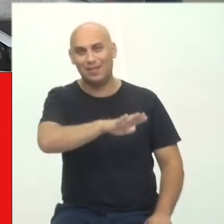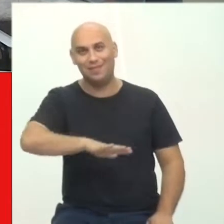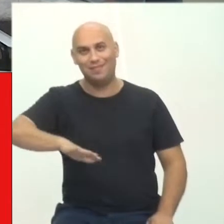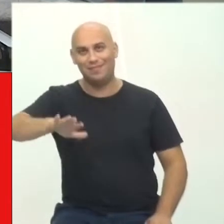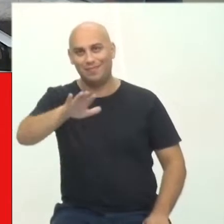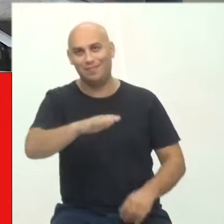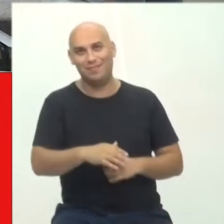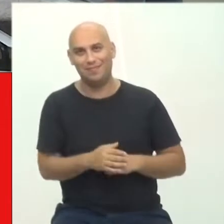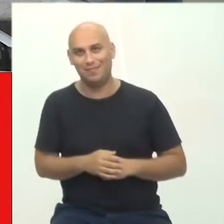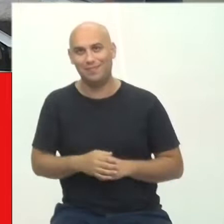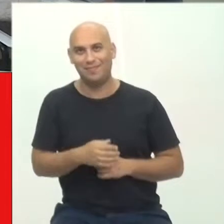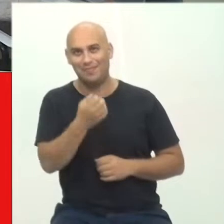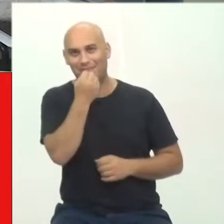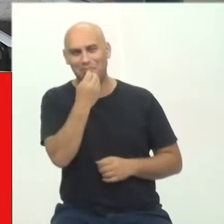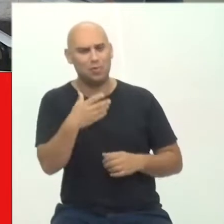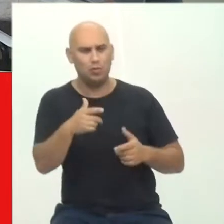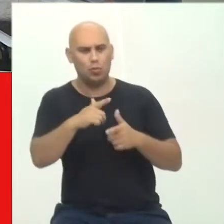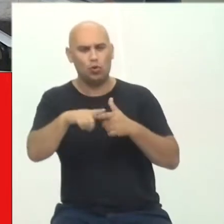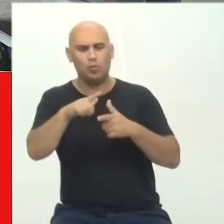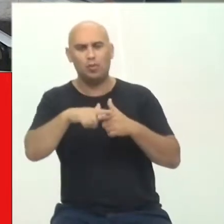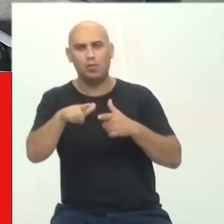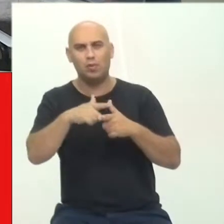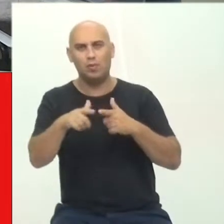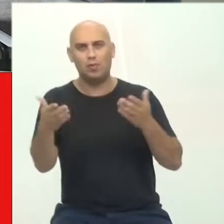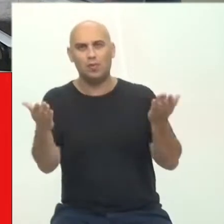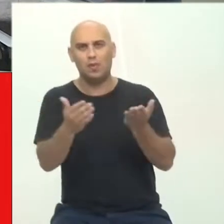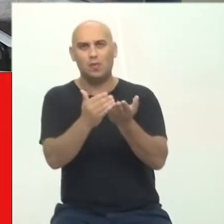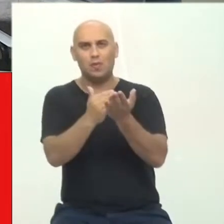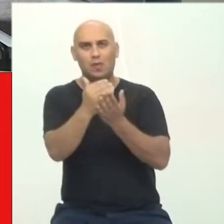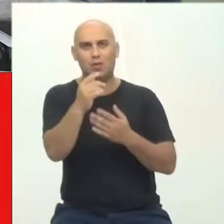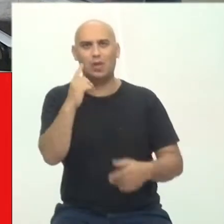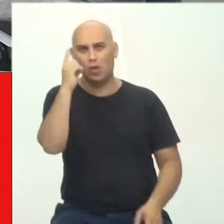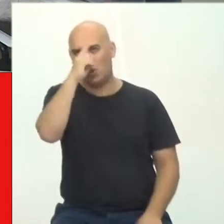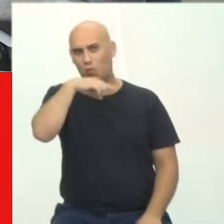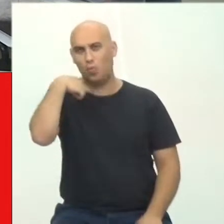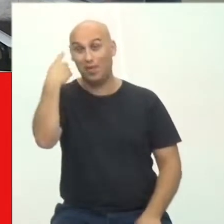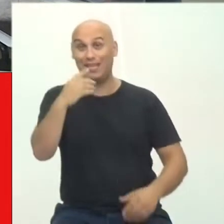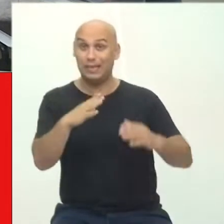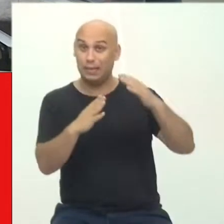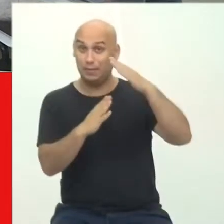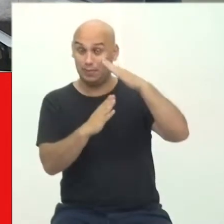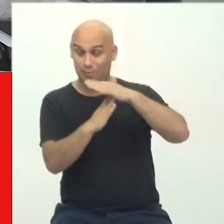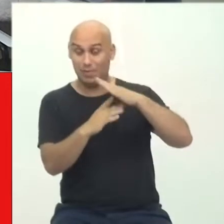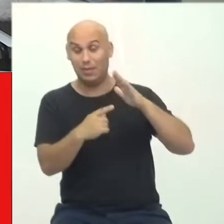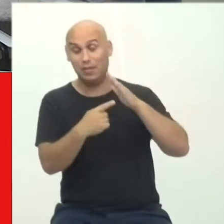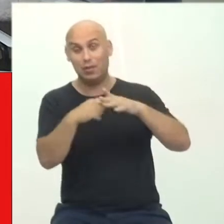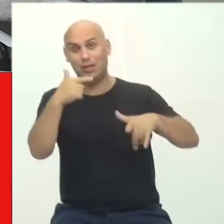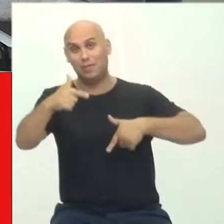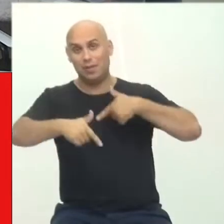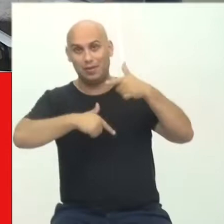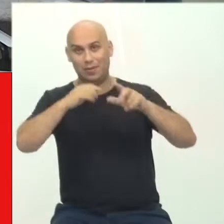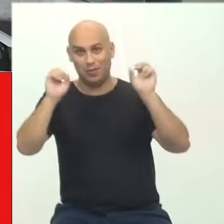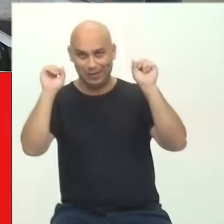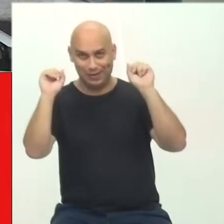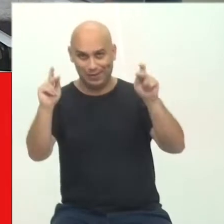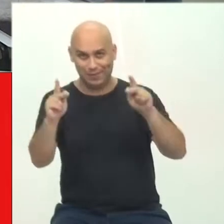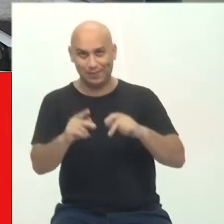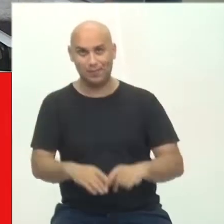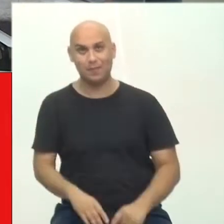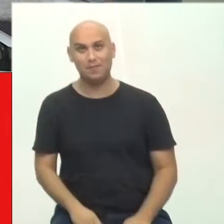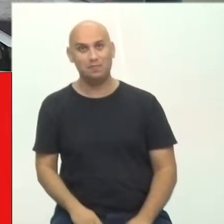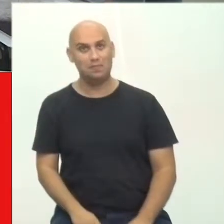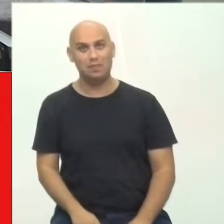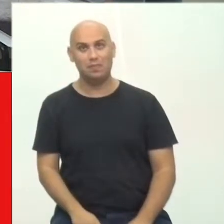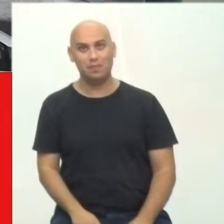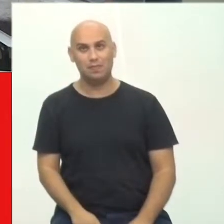possível. Muito bem. É que nós temos, nossa comissão tem 1 hora máximo para poder fazer os trabalhos, ok? Precisa do quê? Dos 30, 40 minutos para fazer a